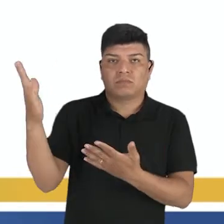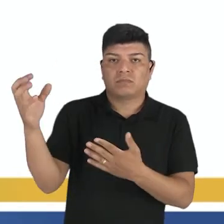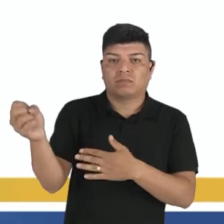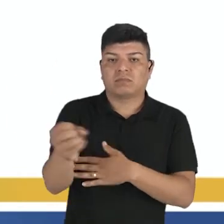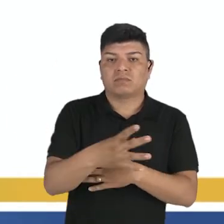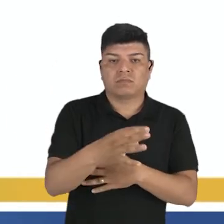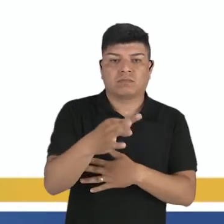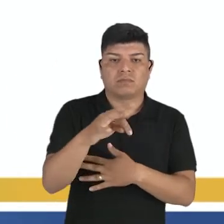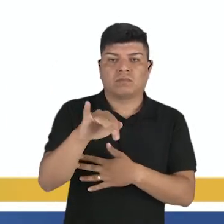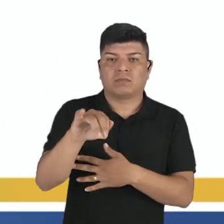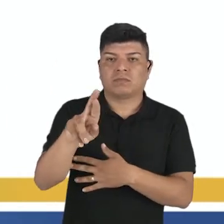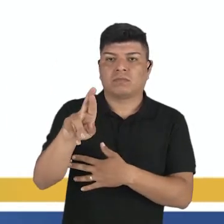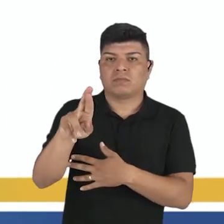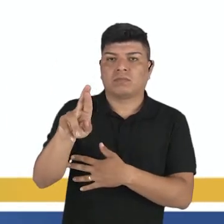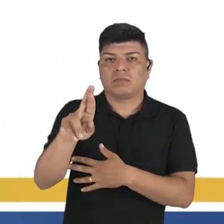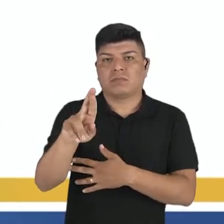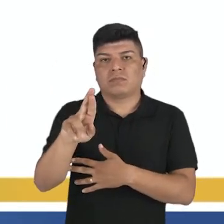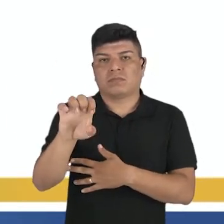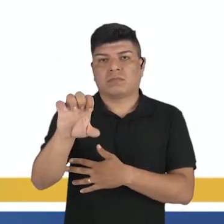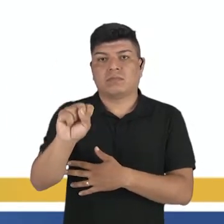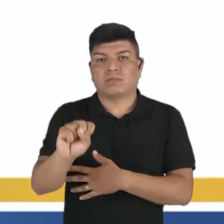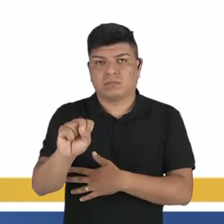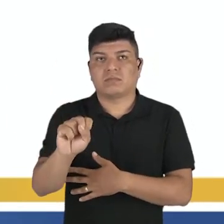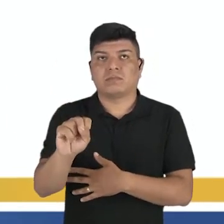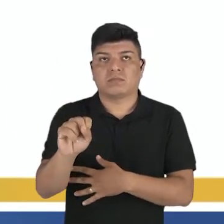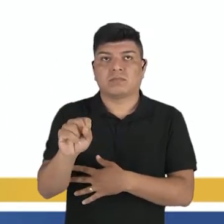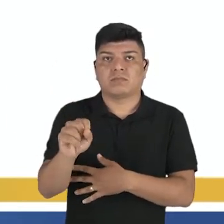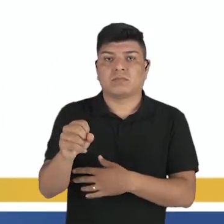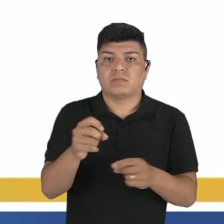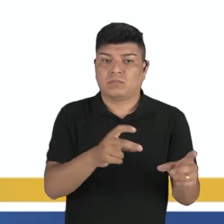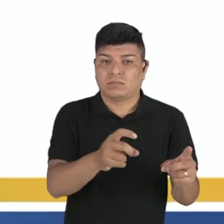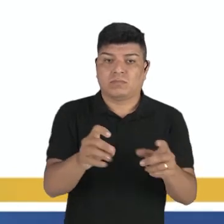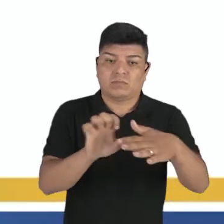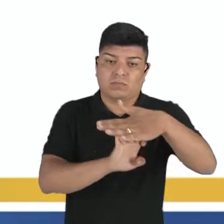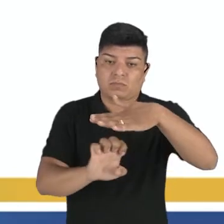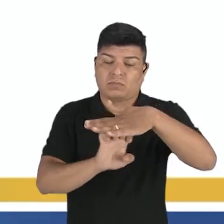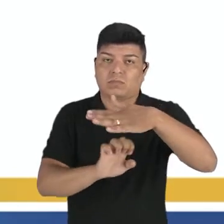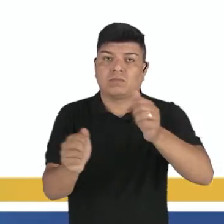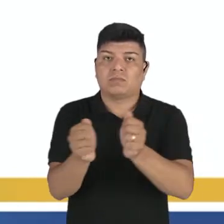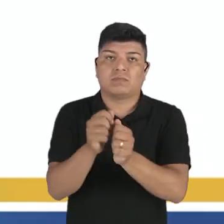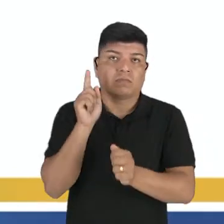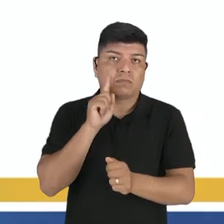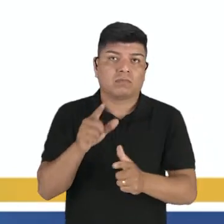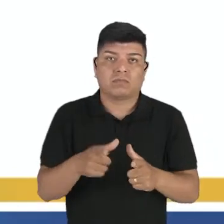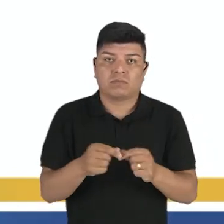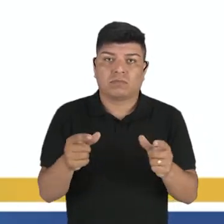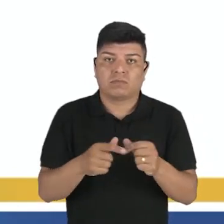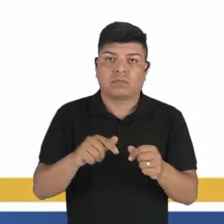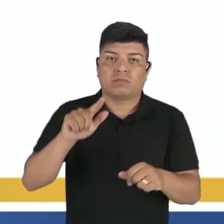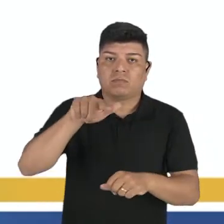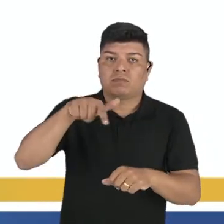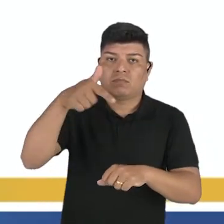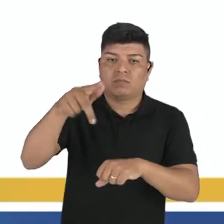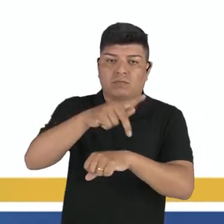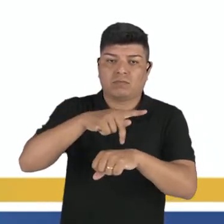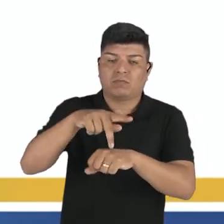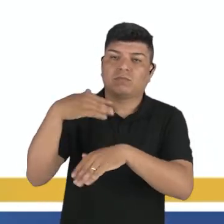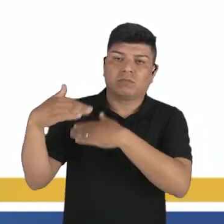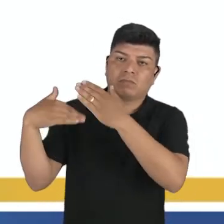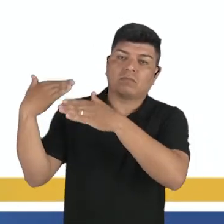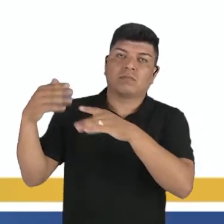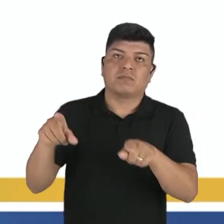considerados novos tigres, né, e eles fazem parte da rede de negócio de empresa com os Estados Unidos, Japão e outros países